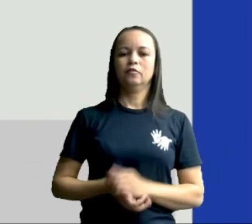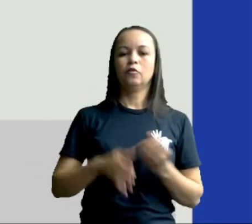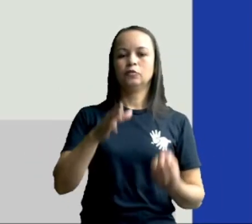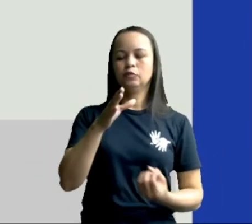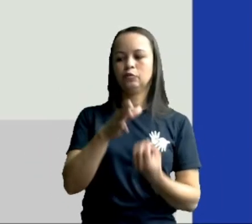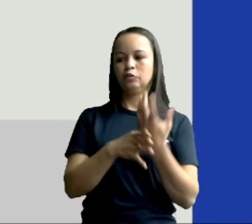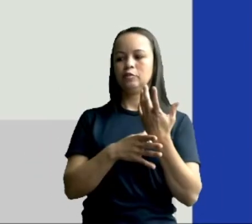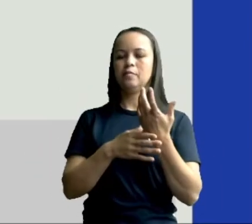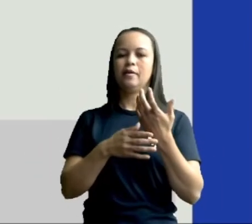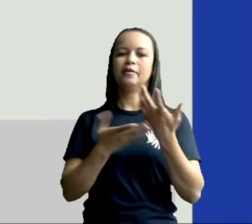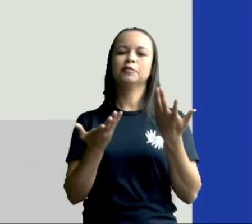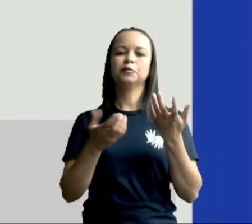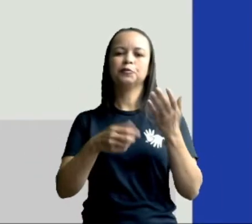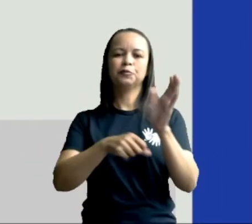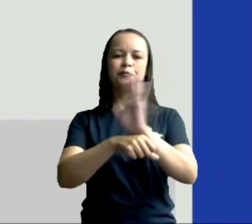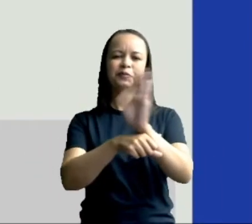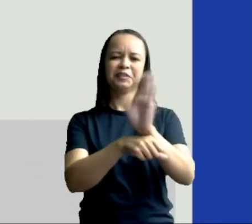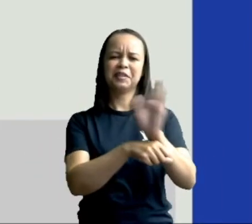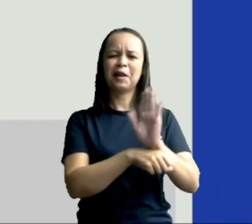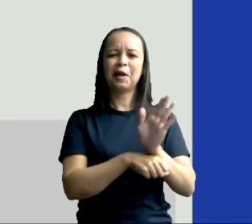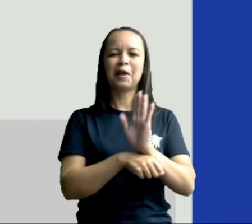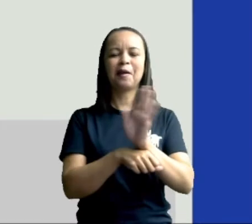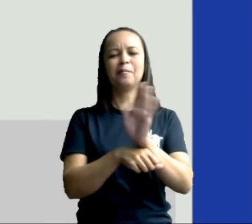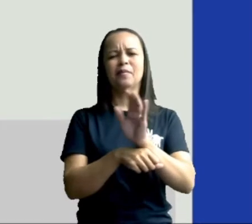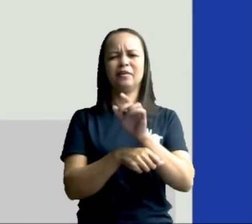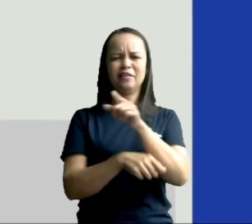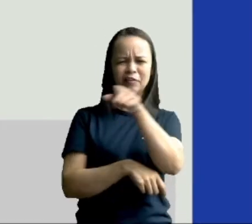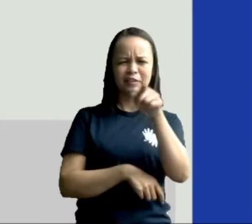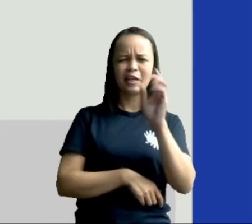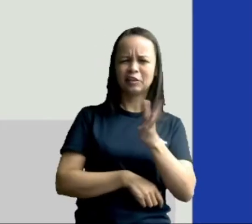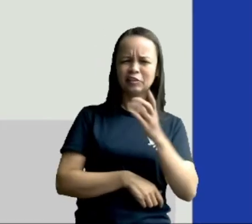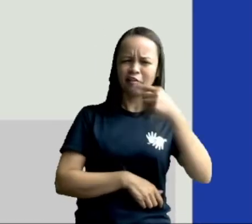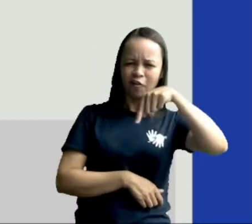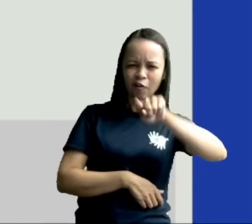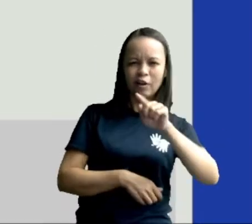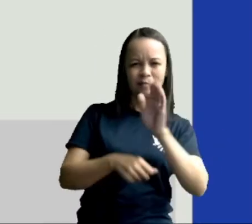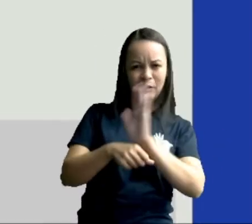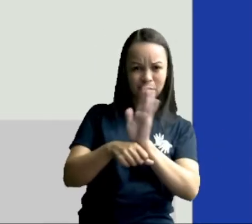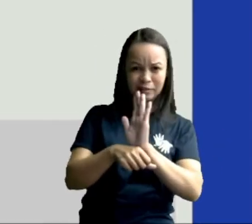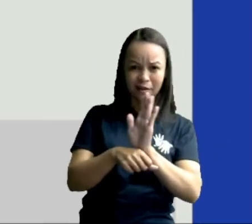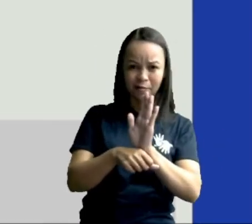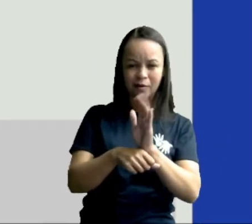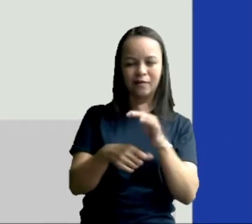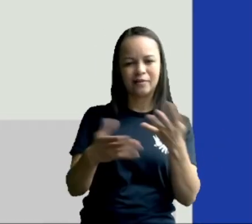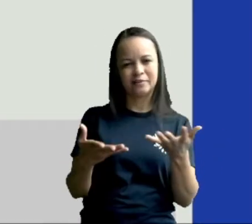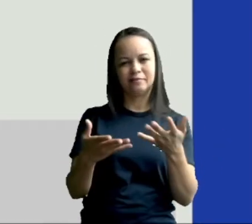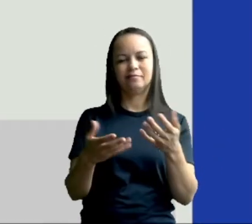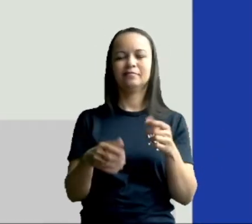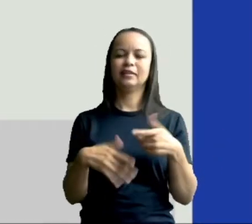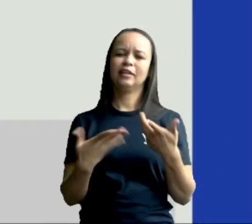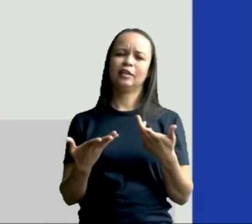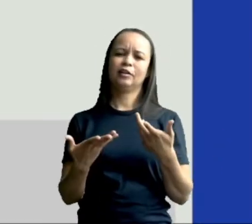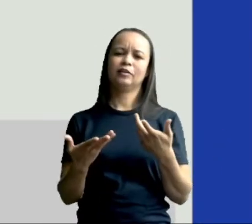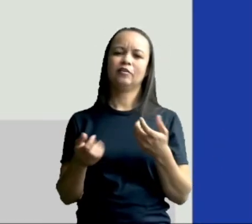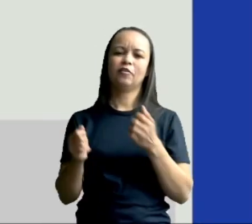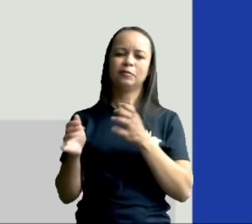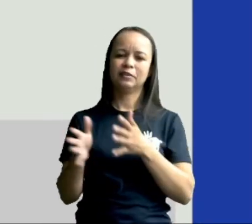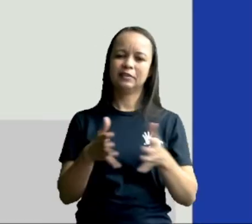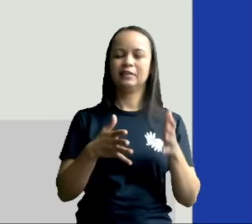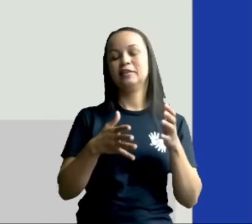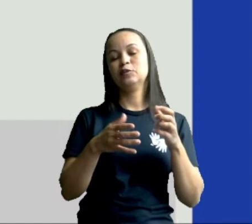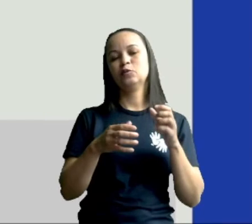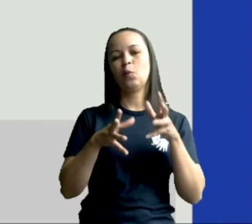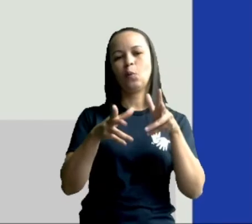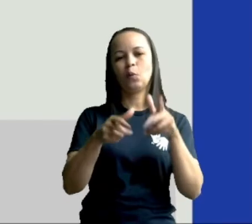Surgimento do cinema. E aí, quem já foi para o cinema aqui? Ah, se não foi, seguindo todos os